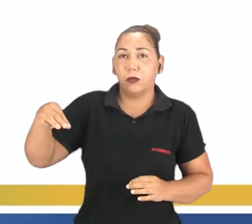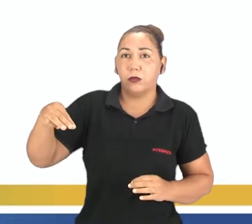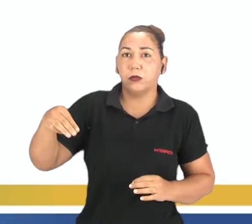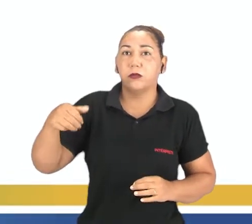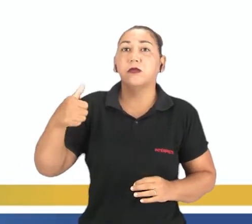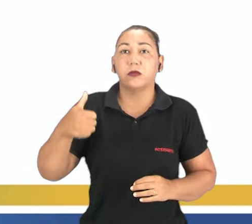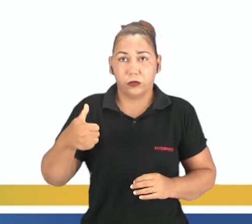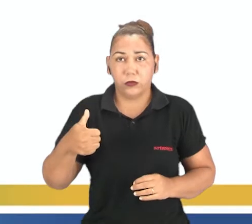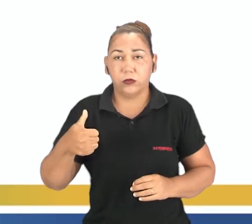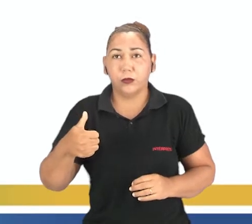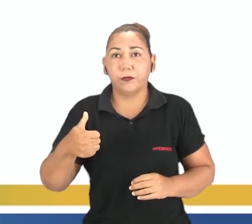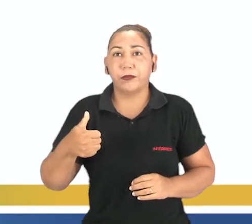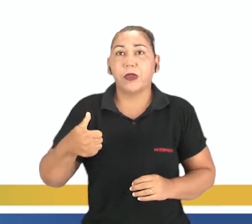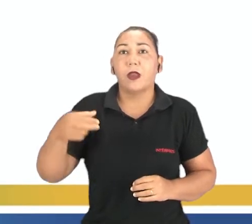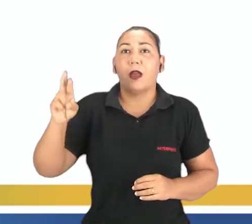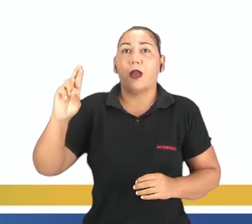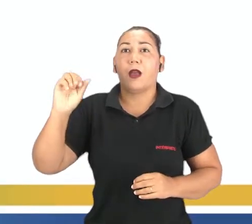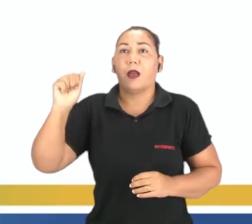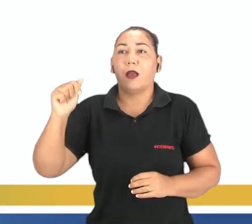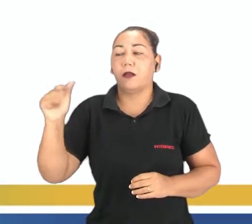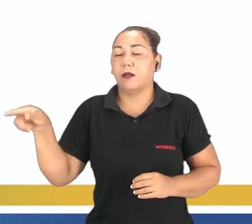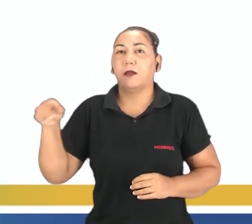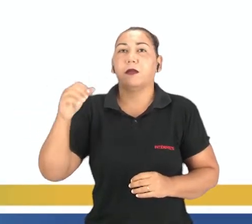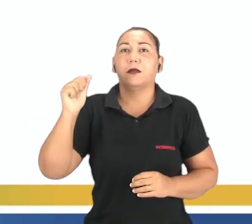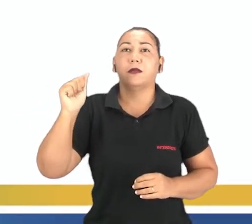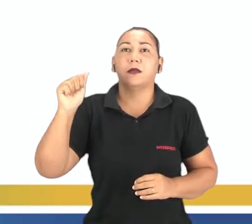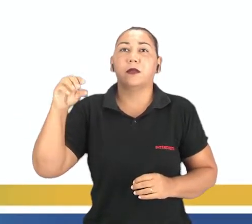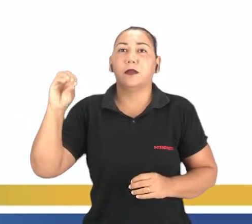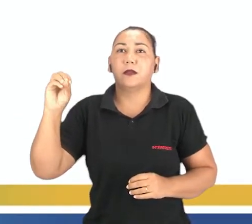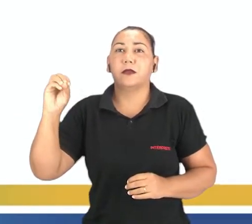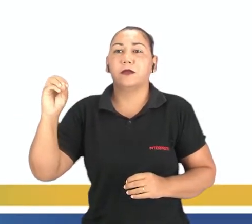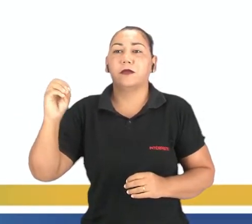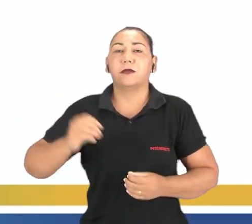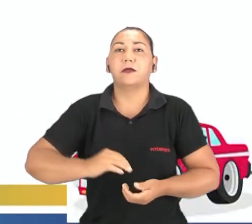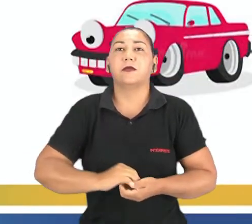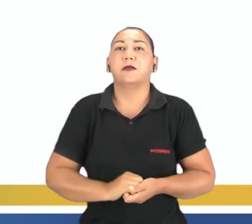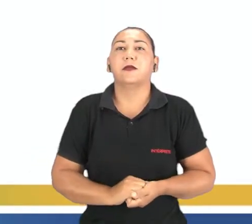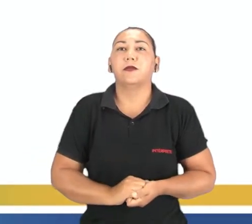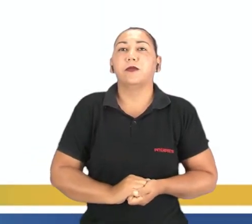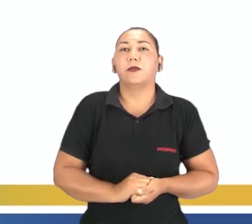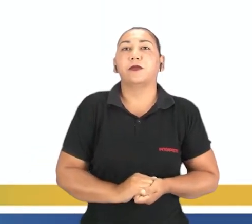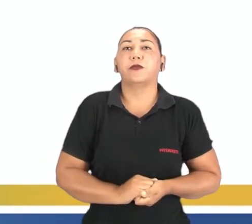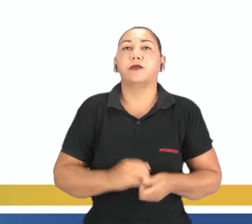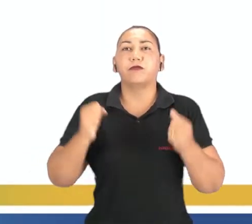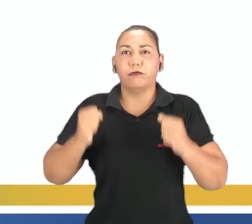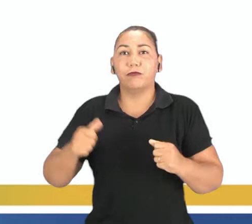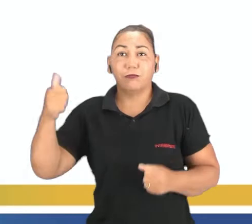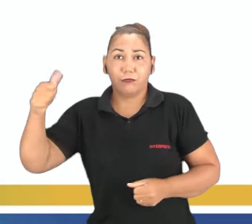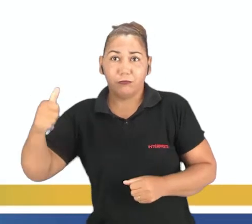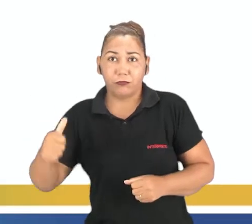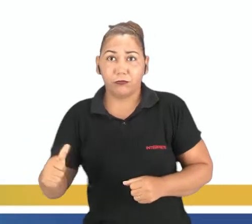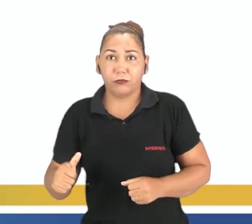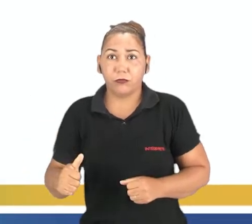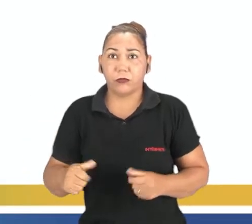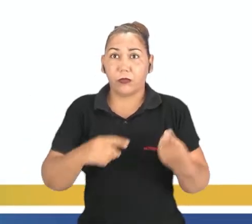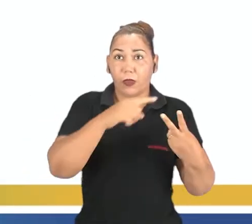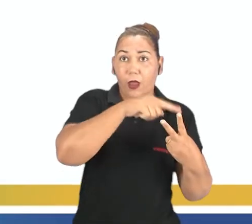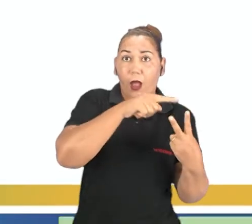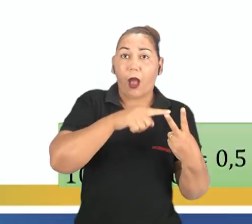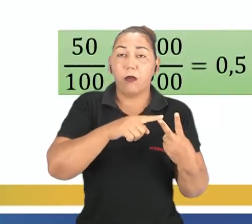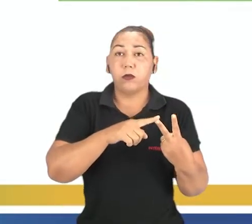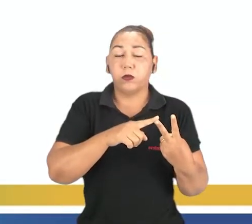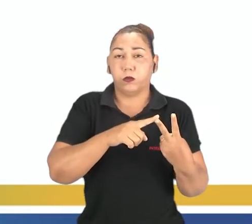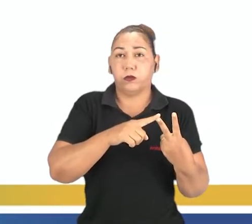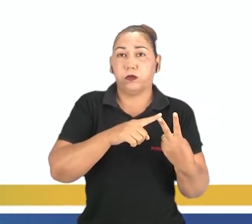a razão entre velocidade e espaço percorrido desse automóvel, ela pode ser avaliada, né, em dois momentos distintos